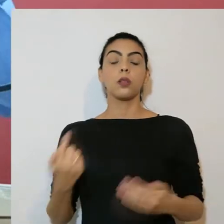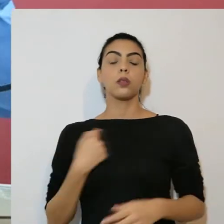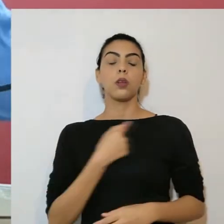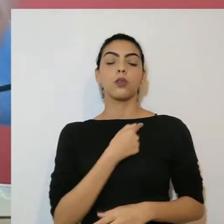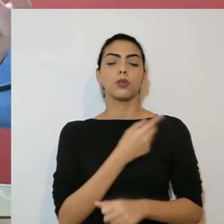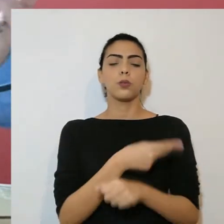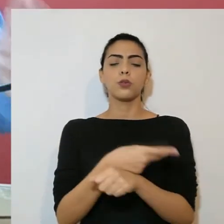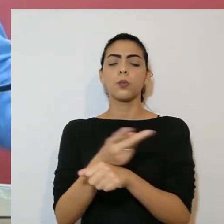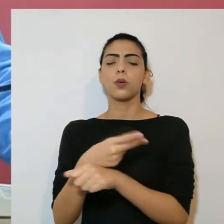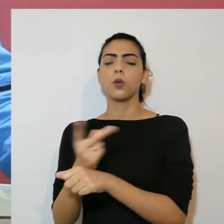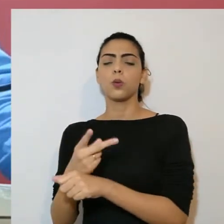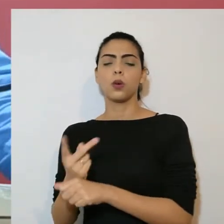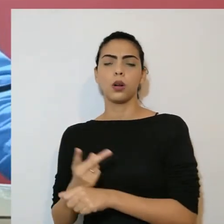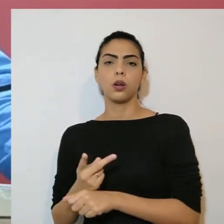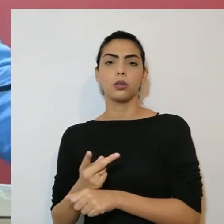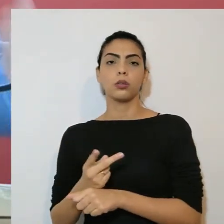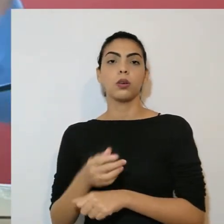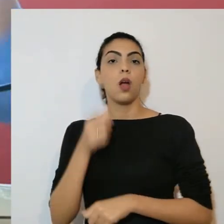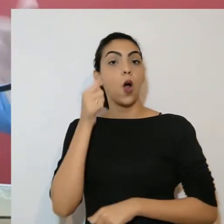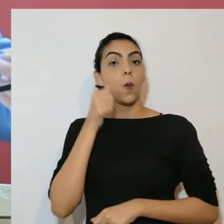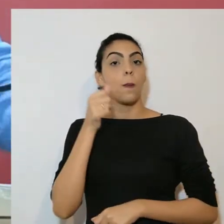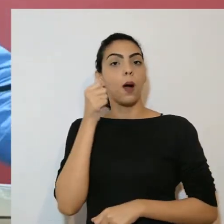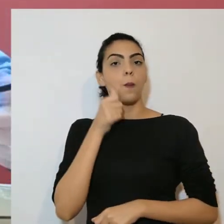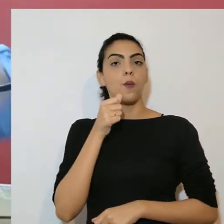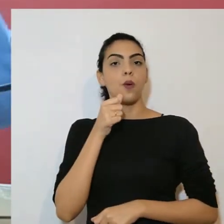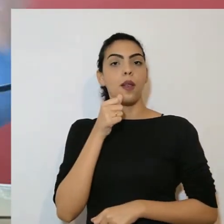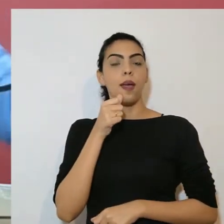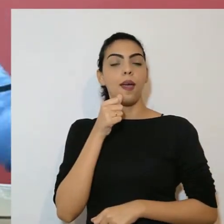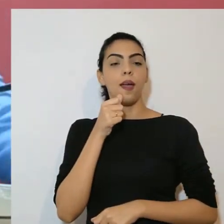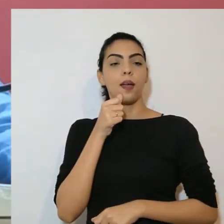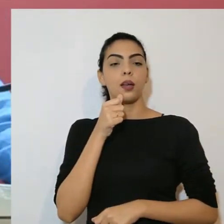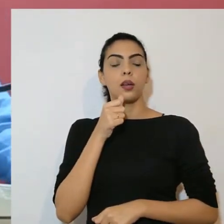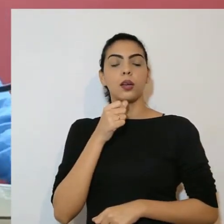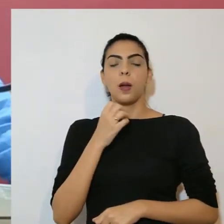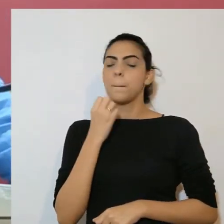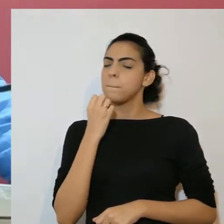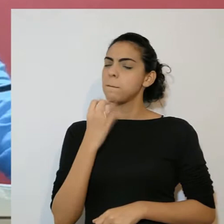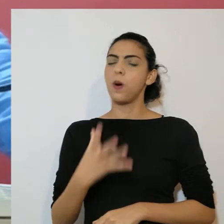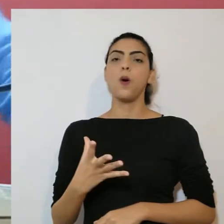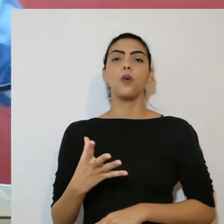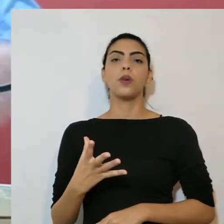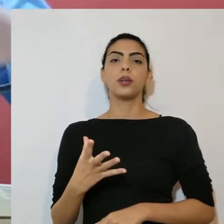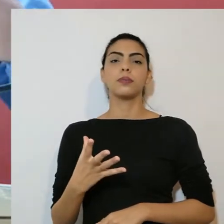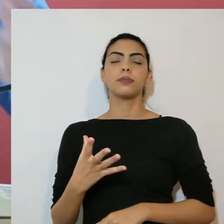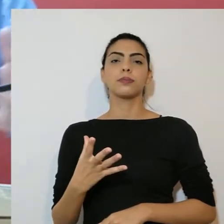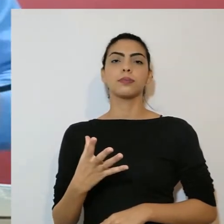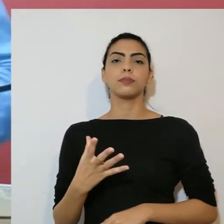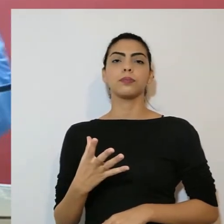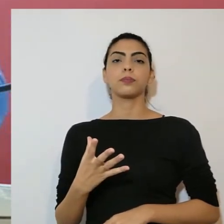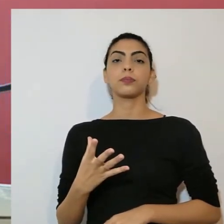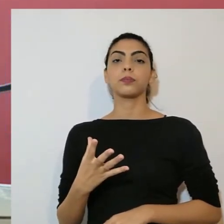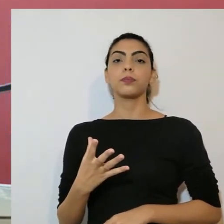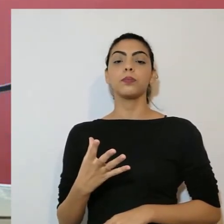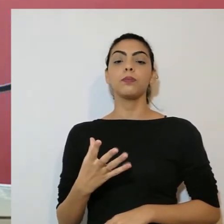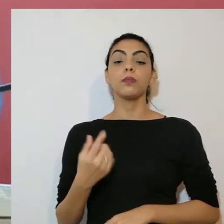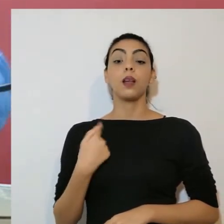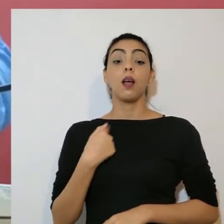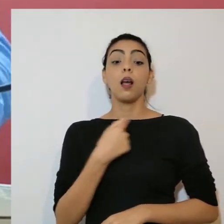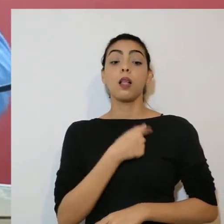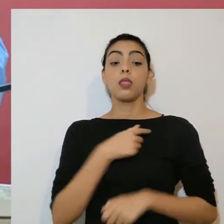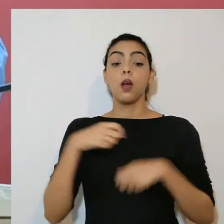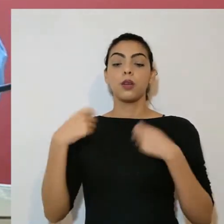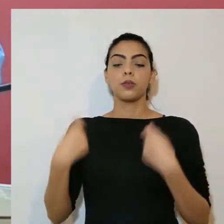estamos procurando uma pessoa, uma mulher virtuosa, uma mulher excelente, uma mulher